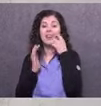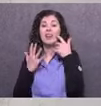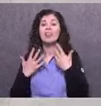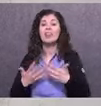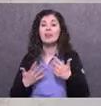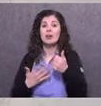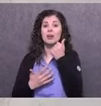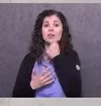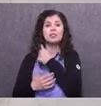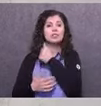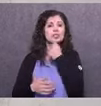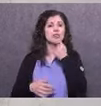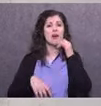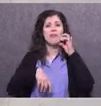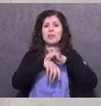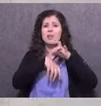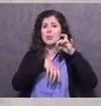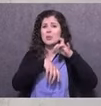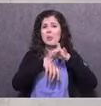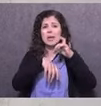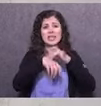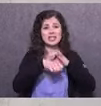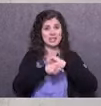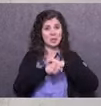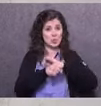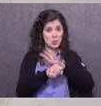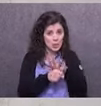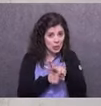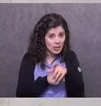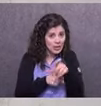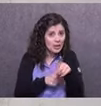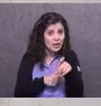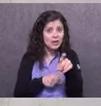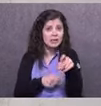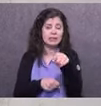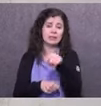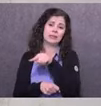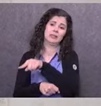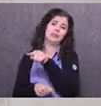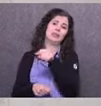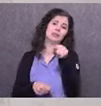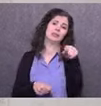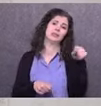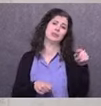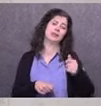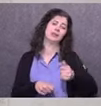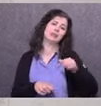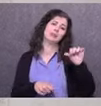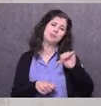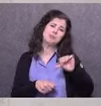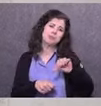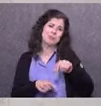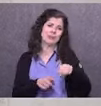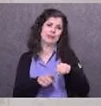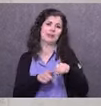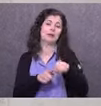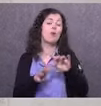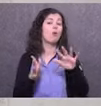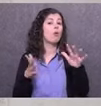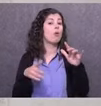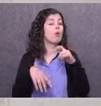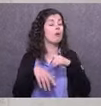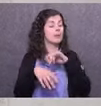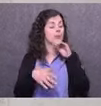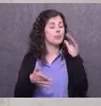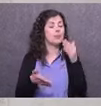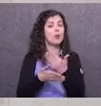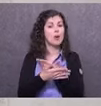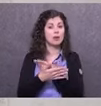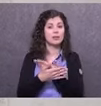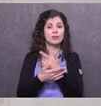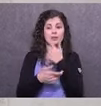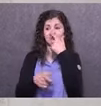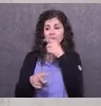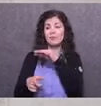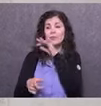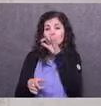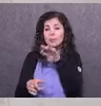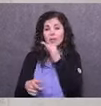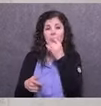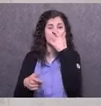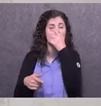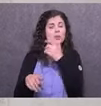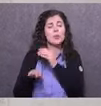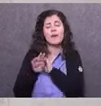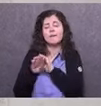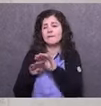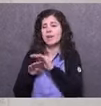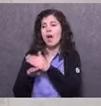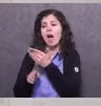da enfermidade, do coronavírus, ou a morte de um ser querido, sem